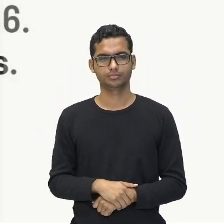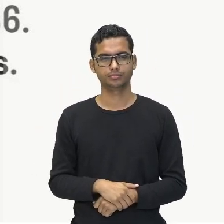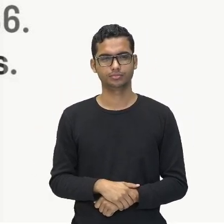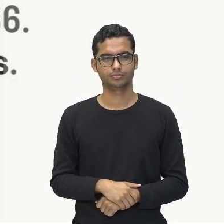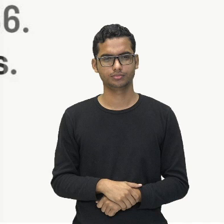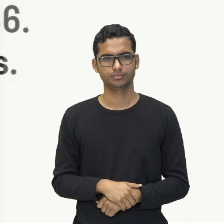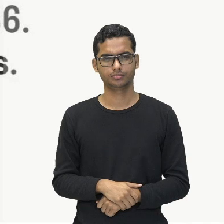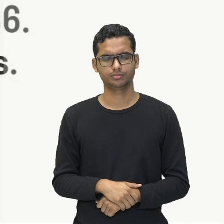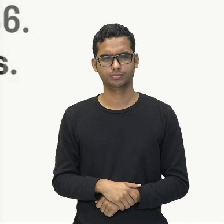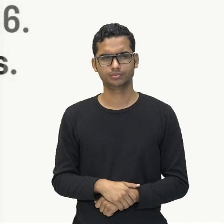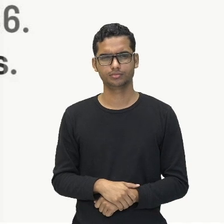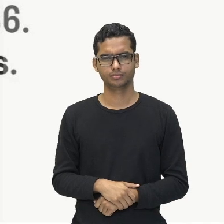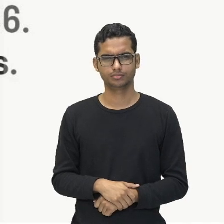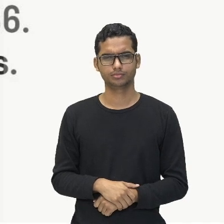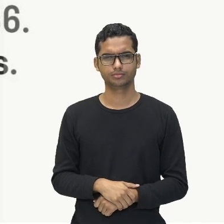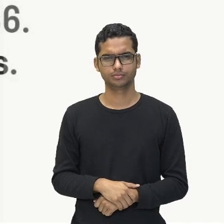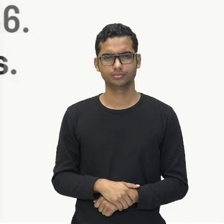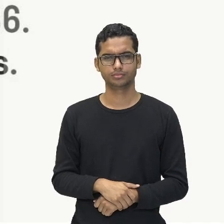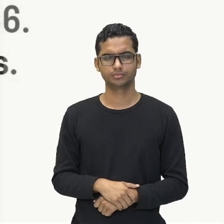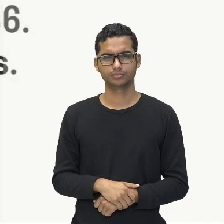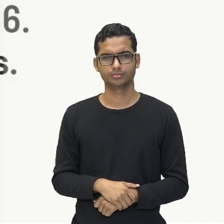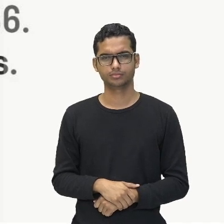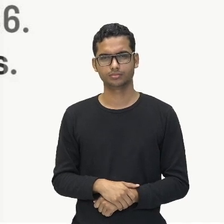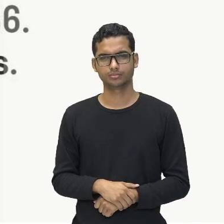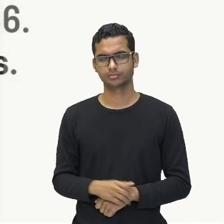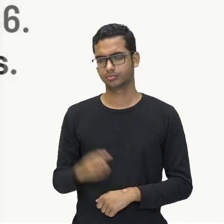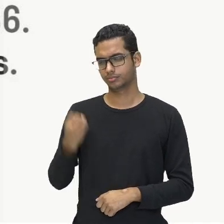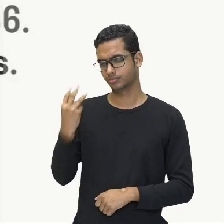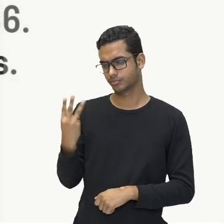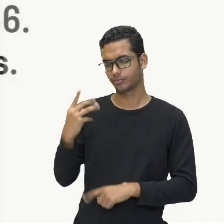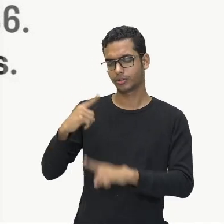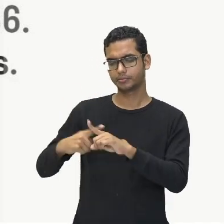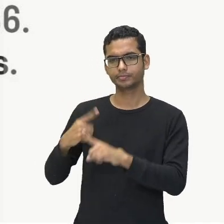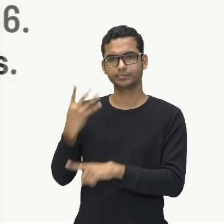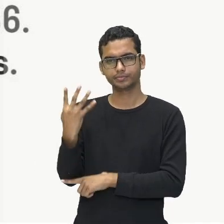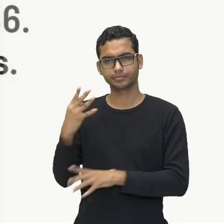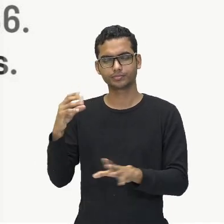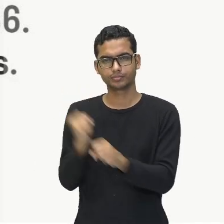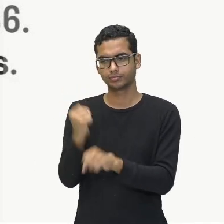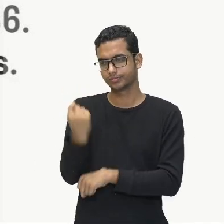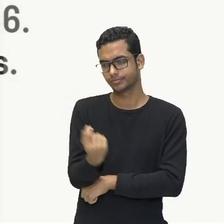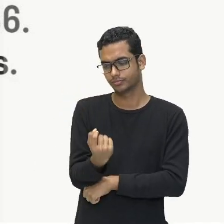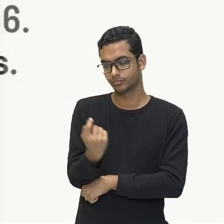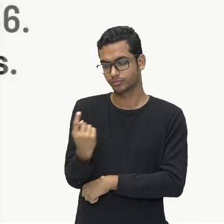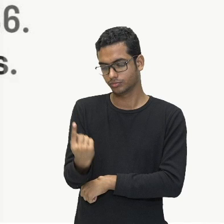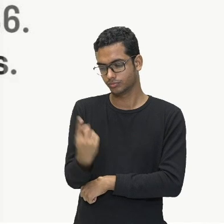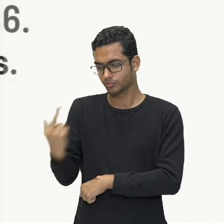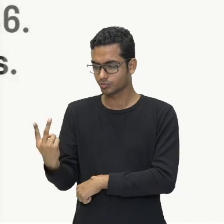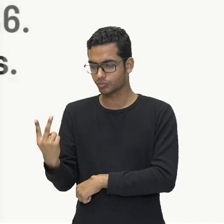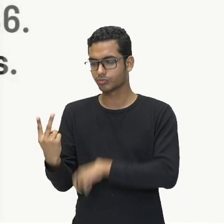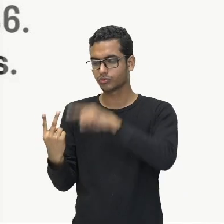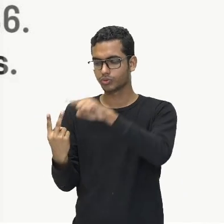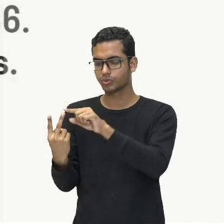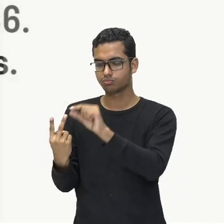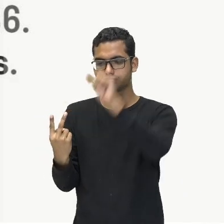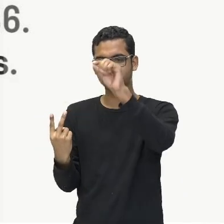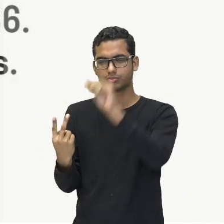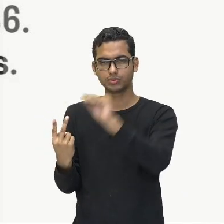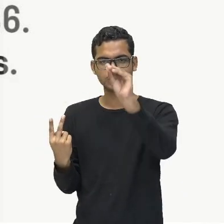3 vezes 4, 12, vai 1. 3 vezes 5, 15, com 1, 16.